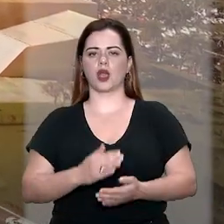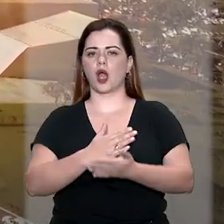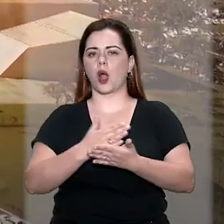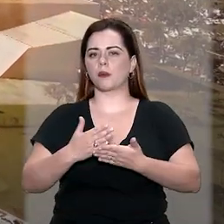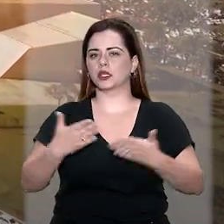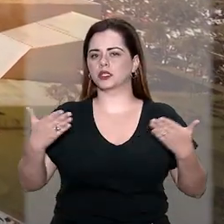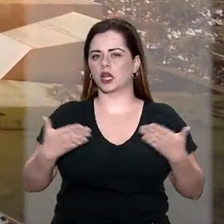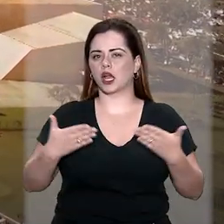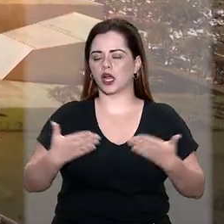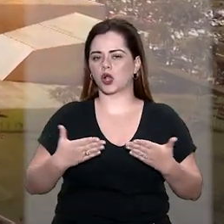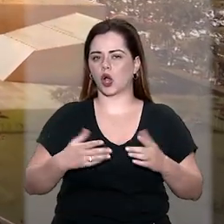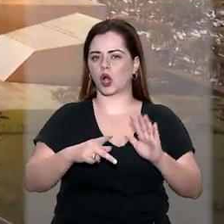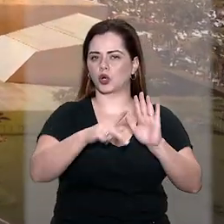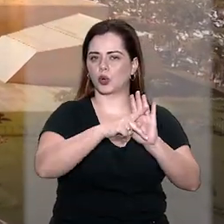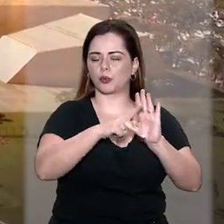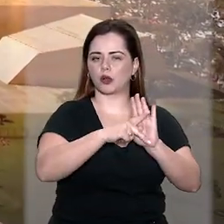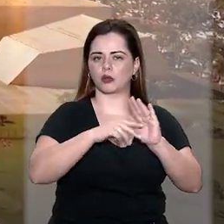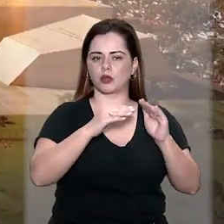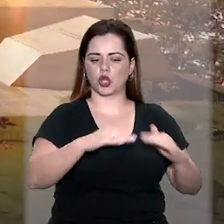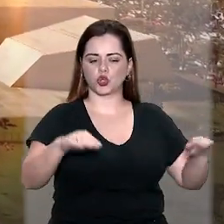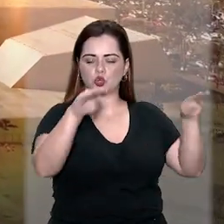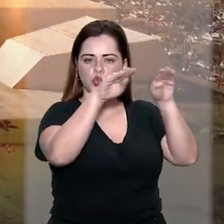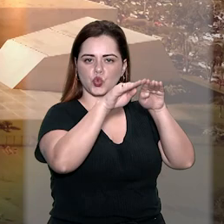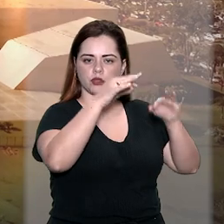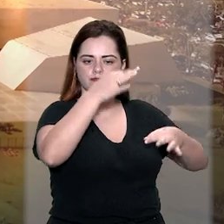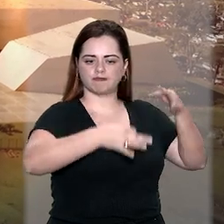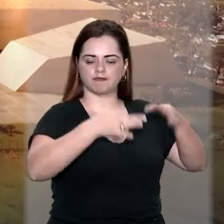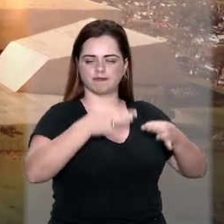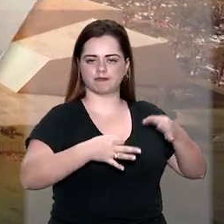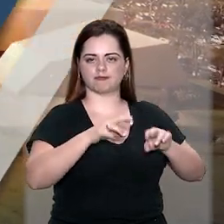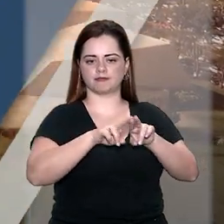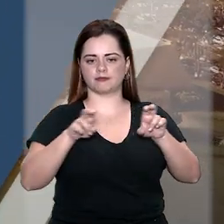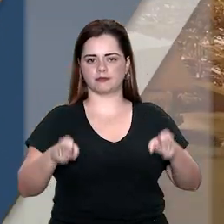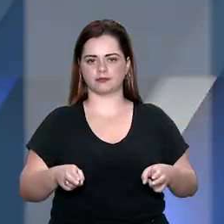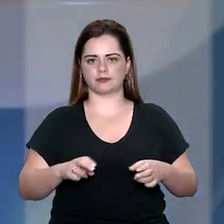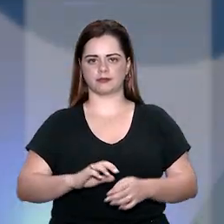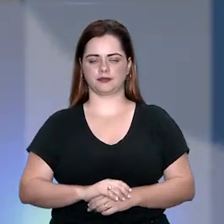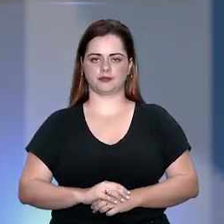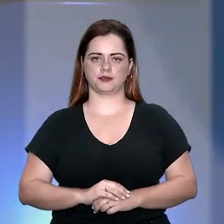Começa agora o programa do Superior Tribunal de Justiça.